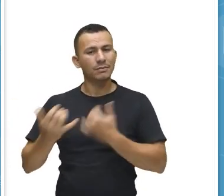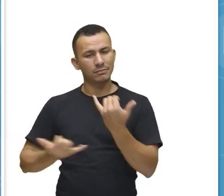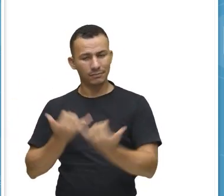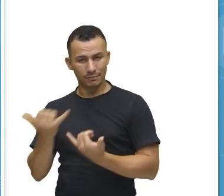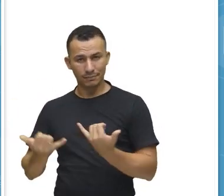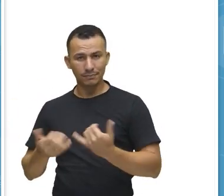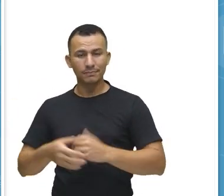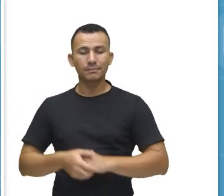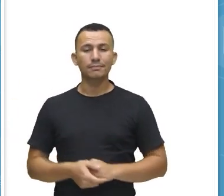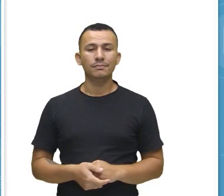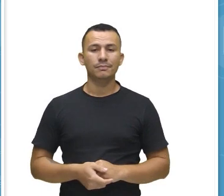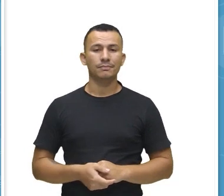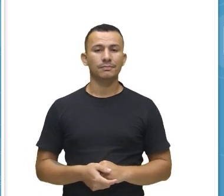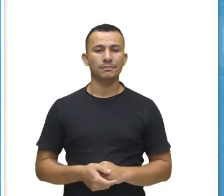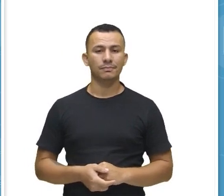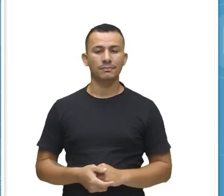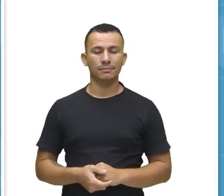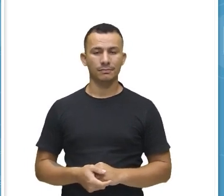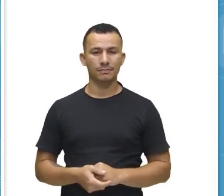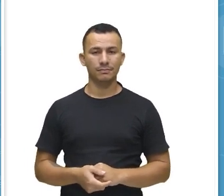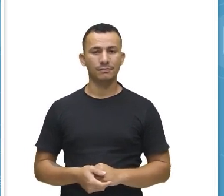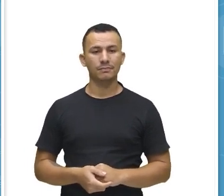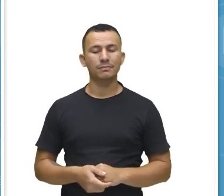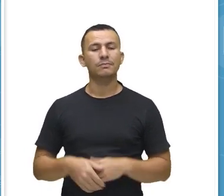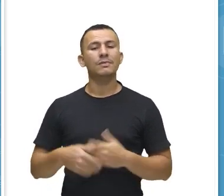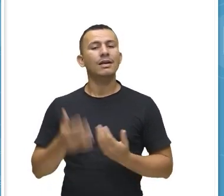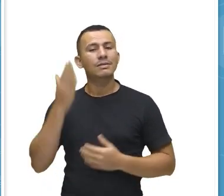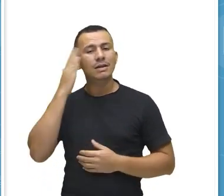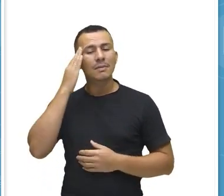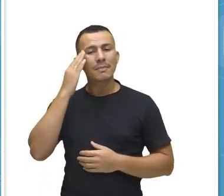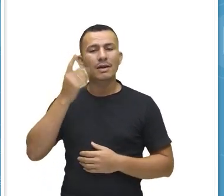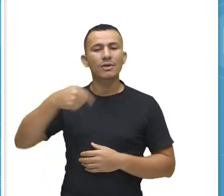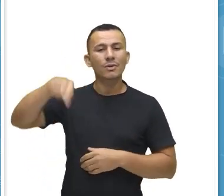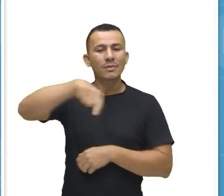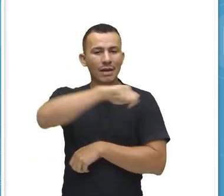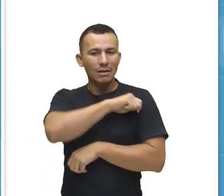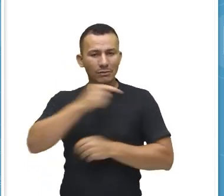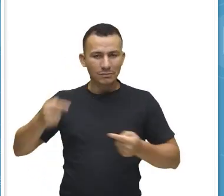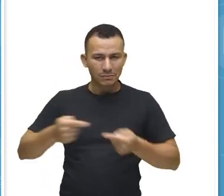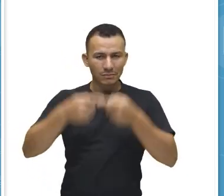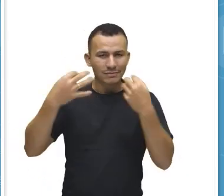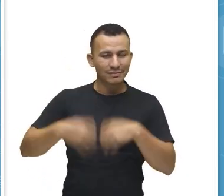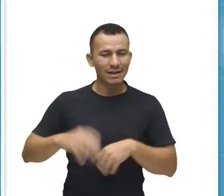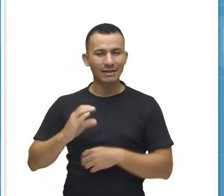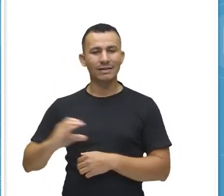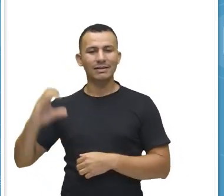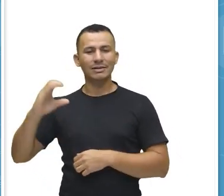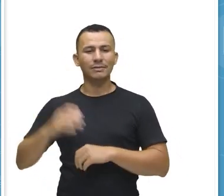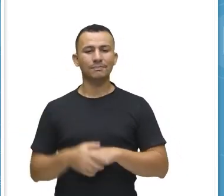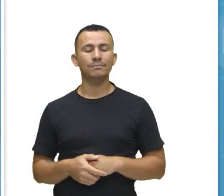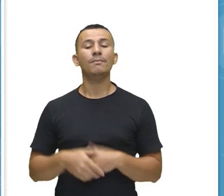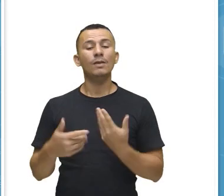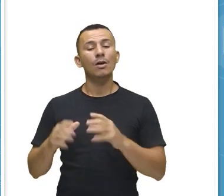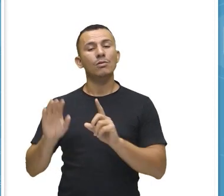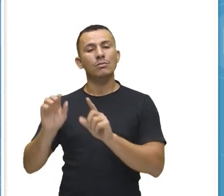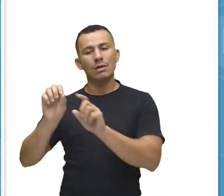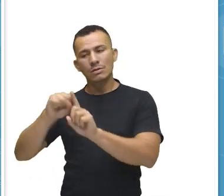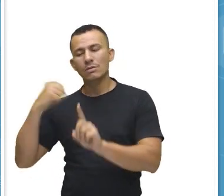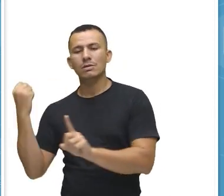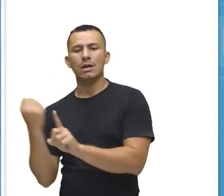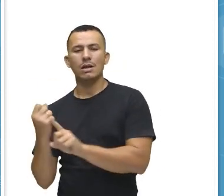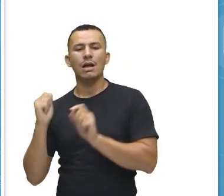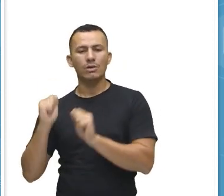à questão, então? Vamos ver a resposta, se todo mundo acertou aí, letra C mesmo. A comunidade pode participar, isso